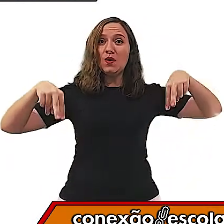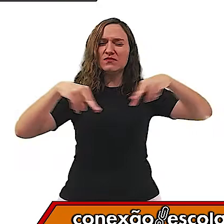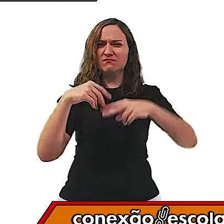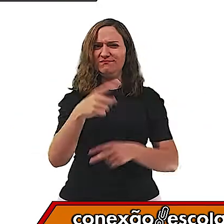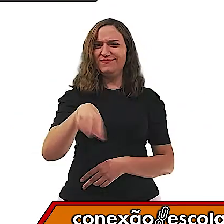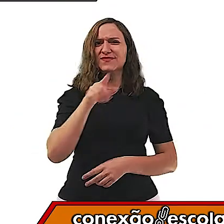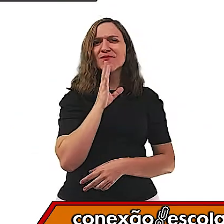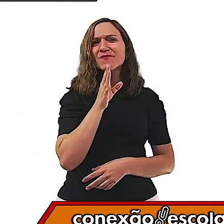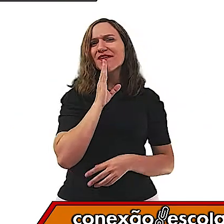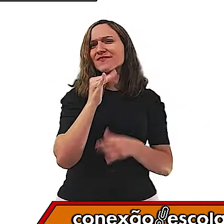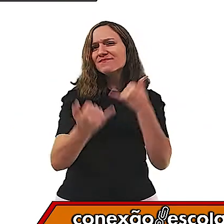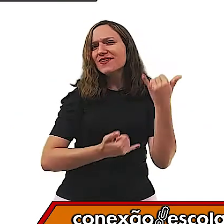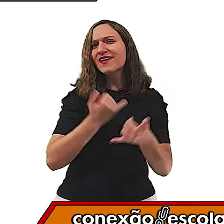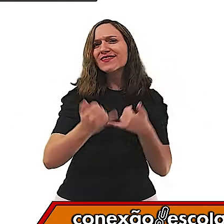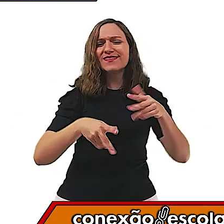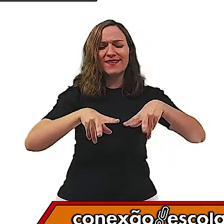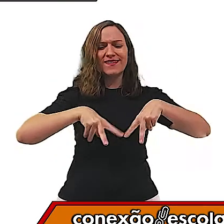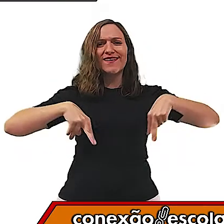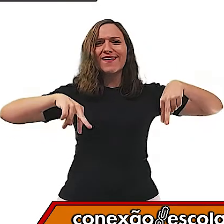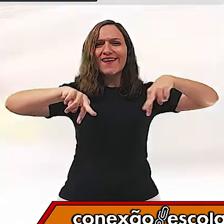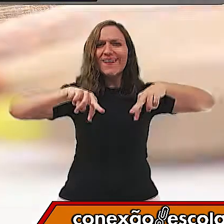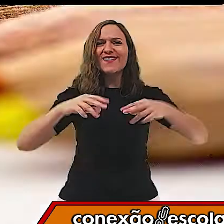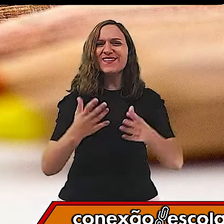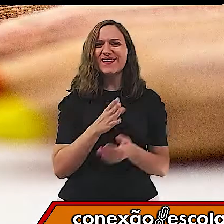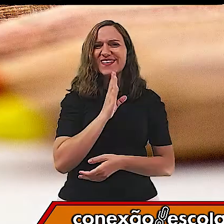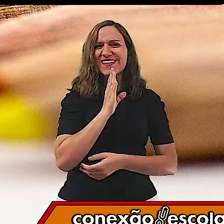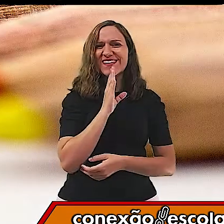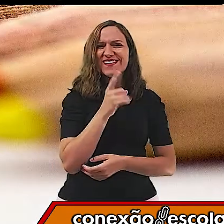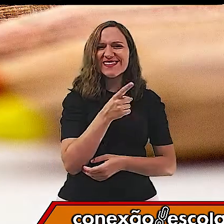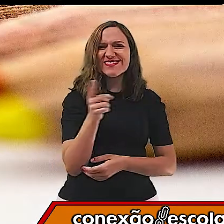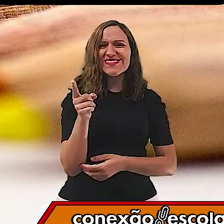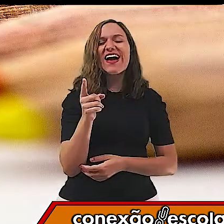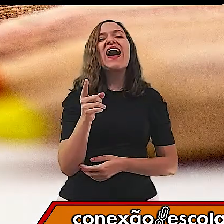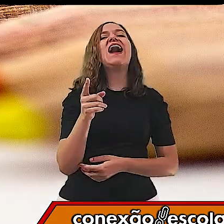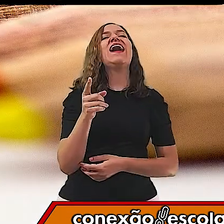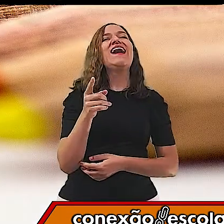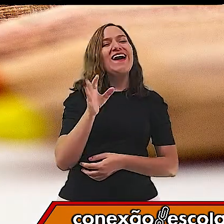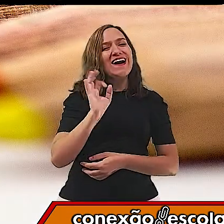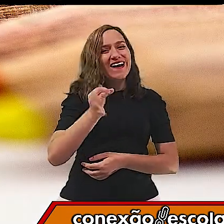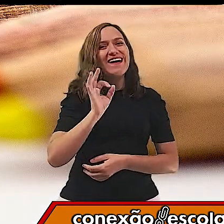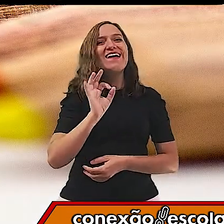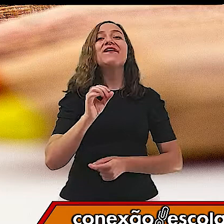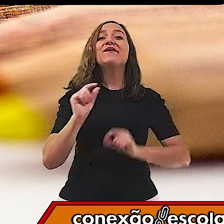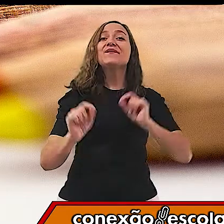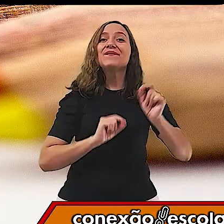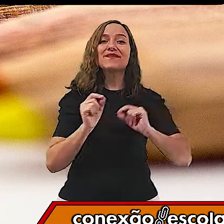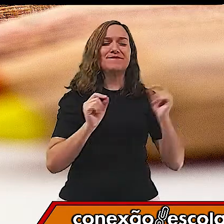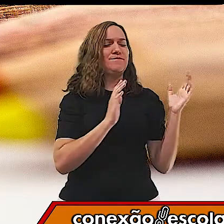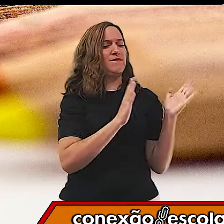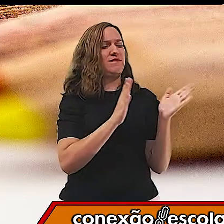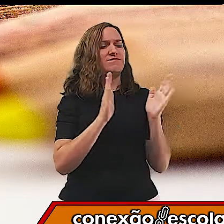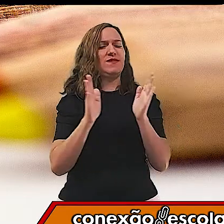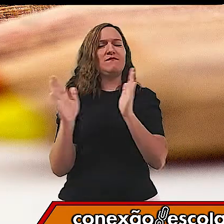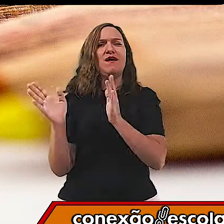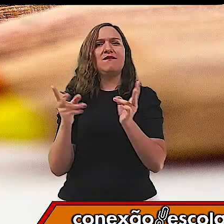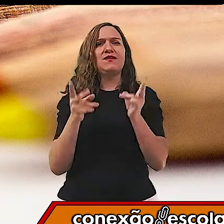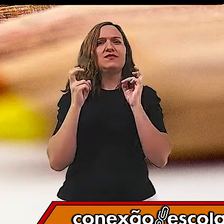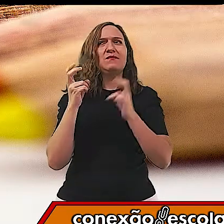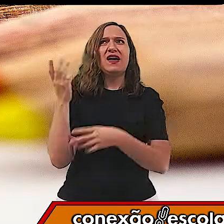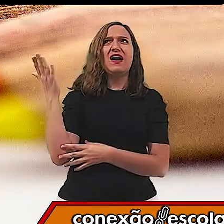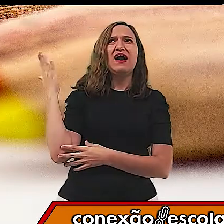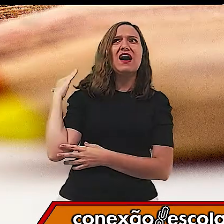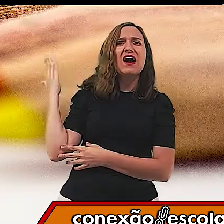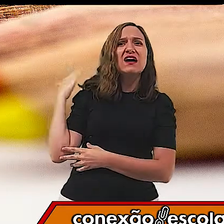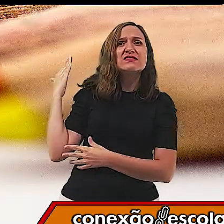alguma brincadeira de roda? Ai, tia Isabela, agora eu tô entendendo. Isso já faz muito tempo. E agora a